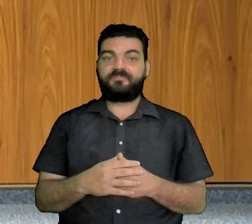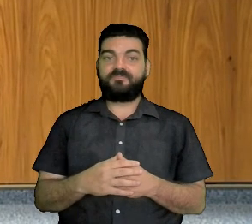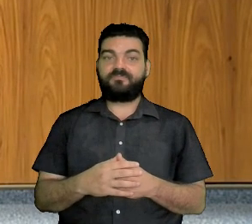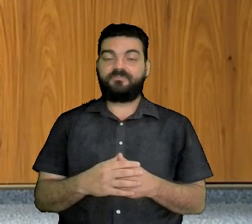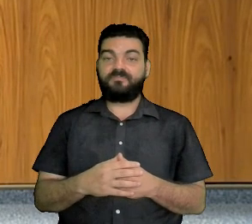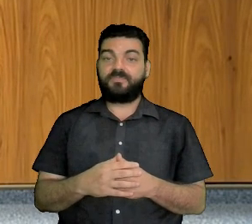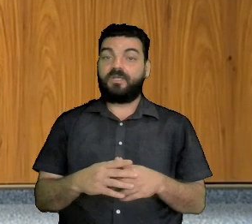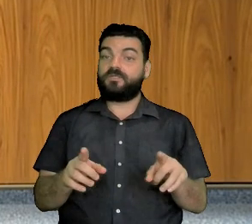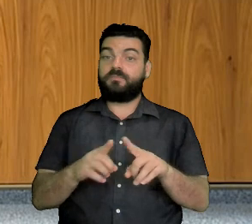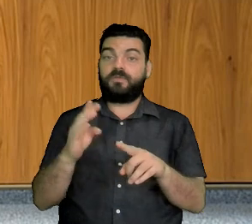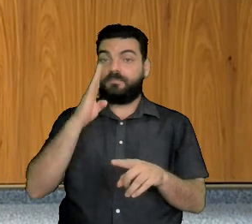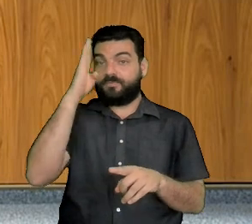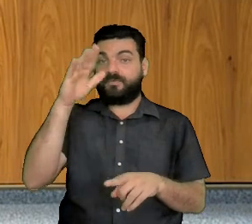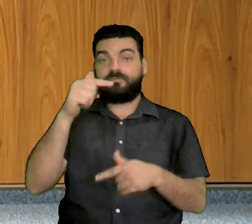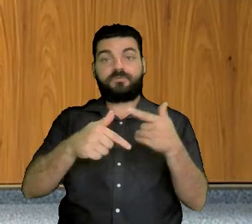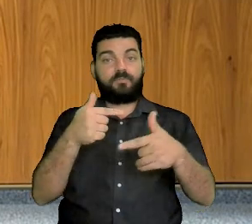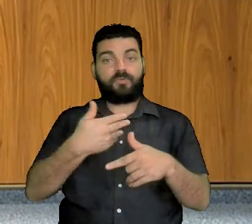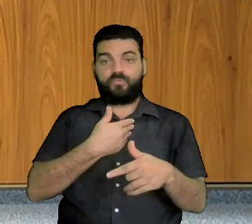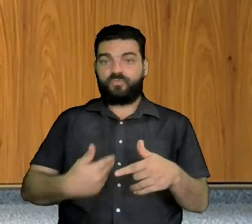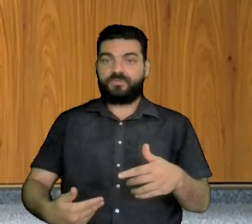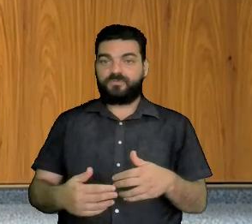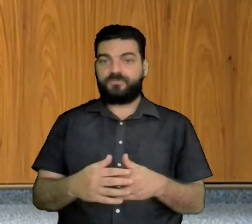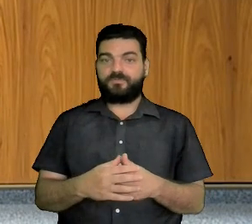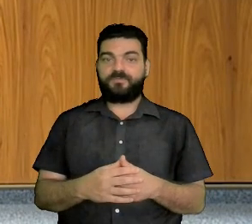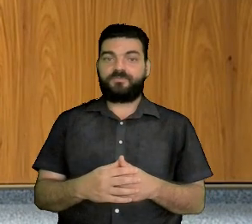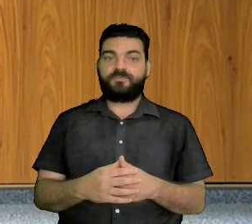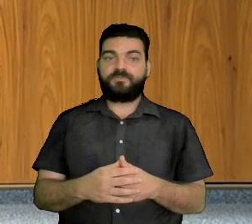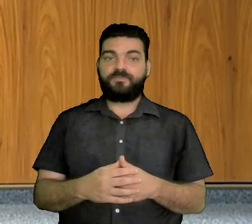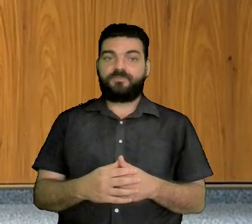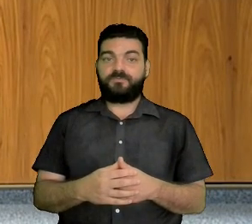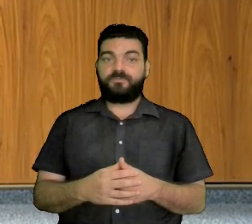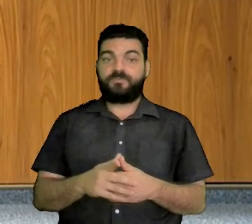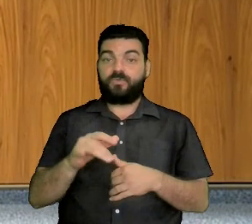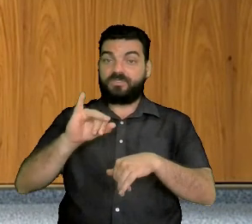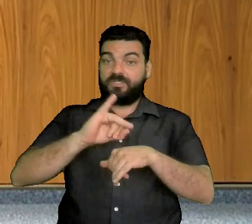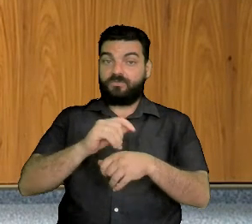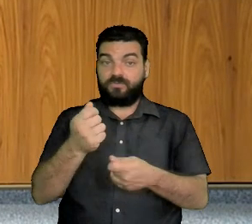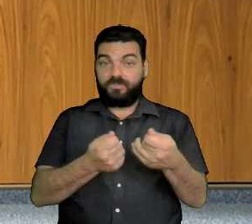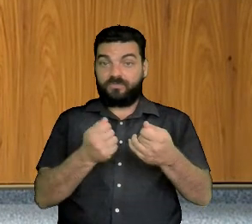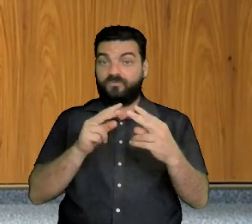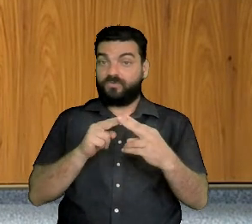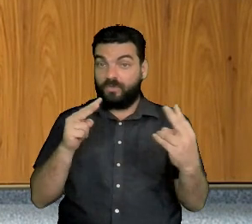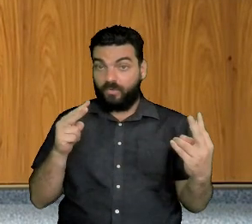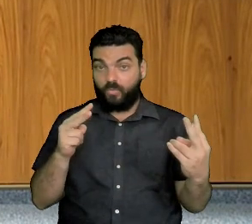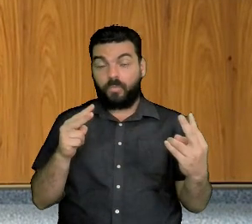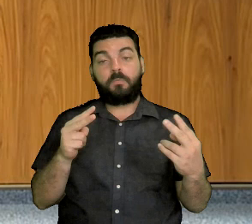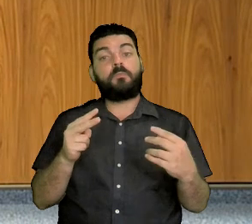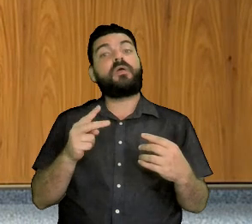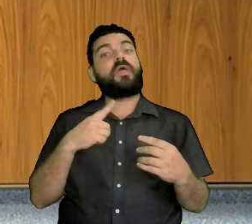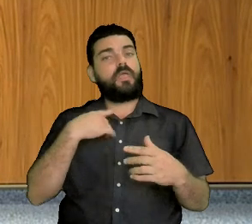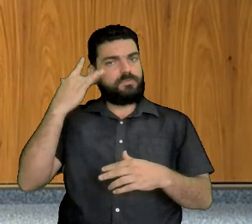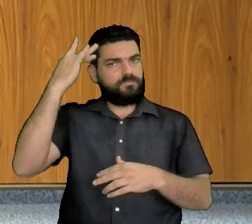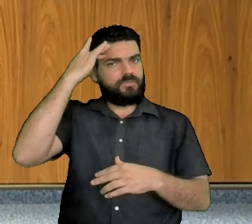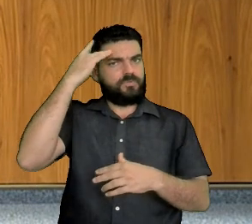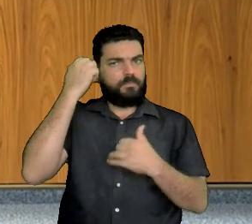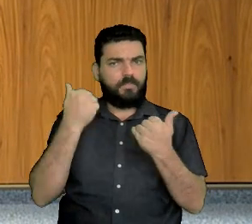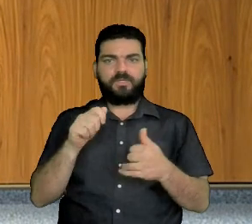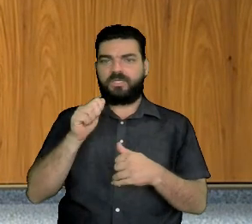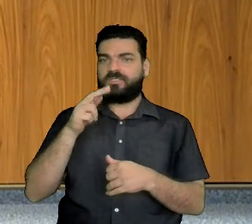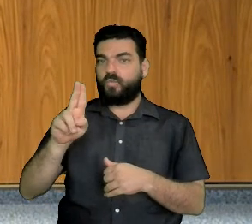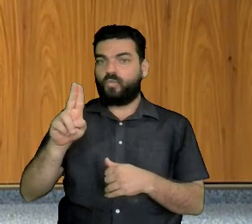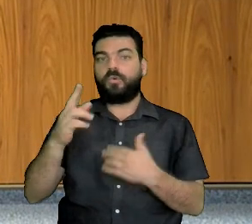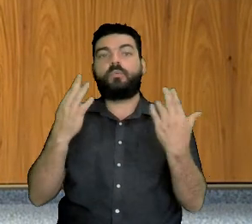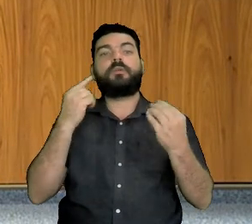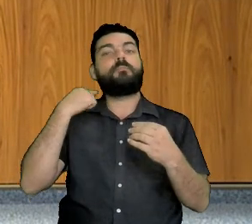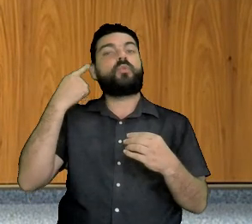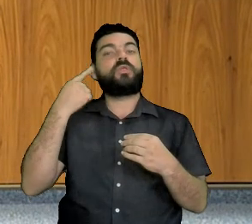simplicidade e priorização dos serviços públicos. As centrais de negociação online também representam o amadurecimento da AGU frente à